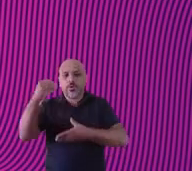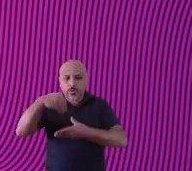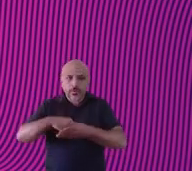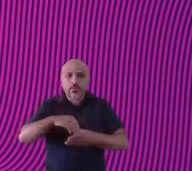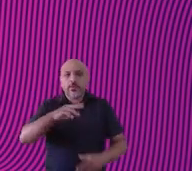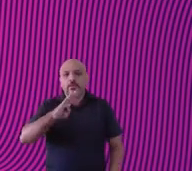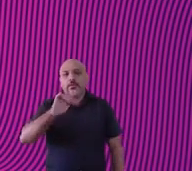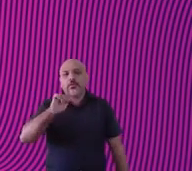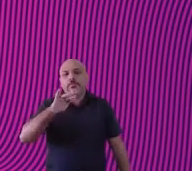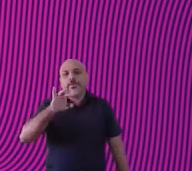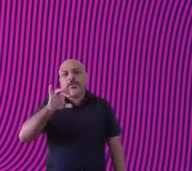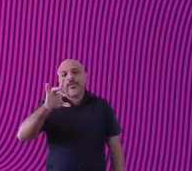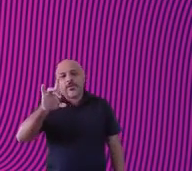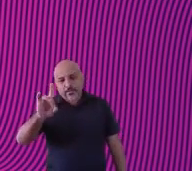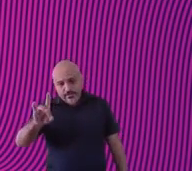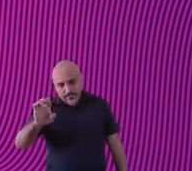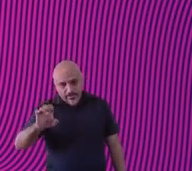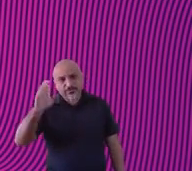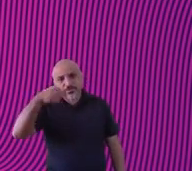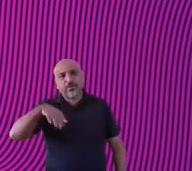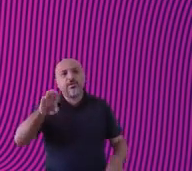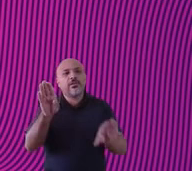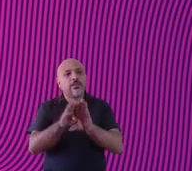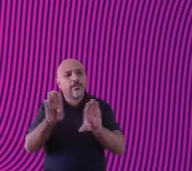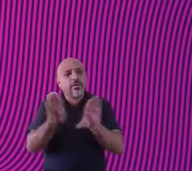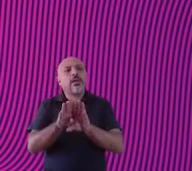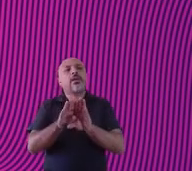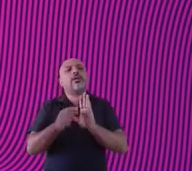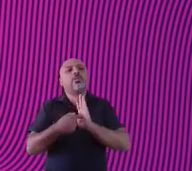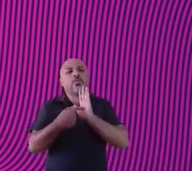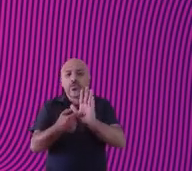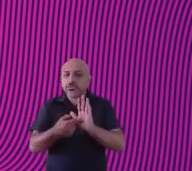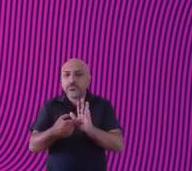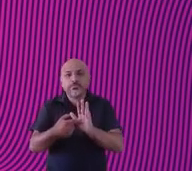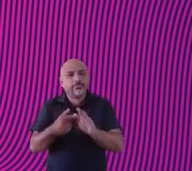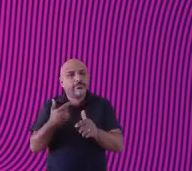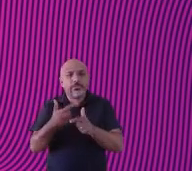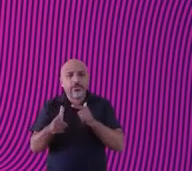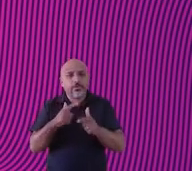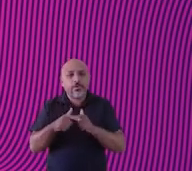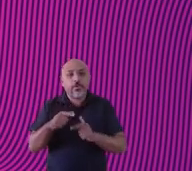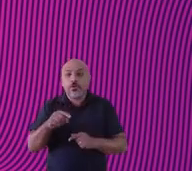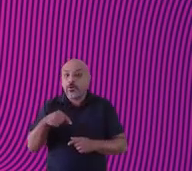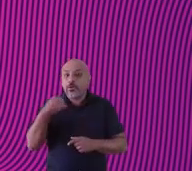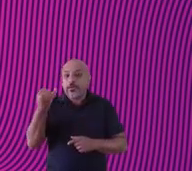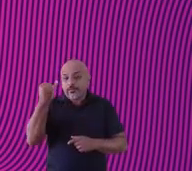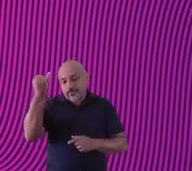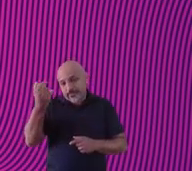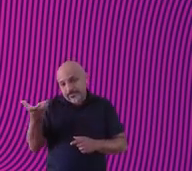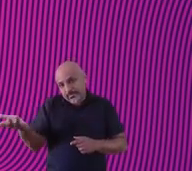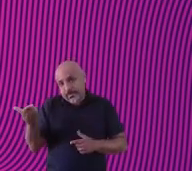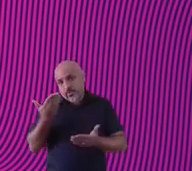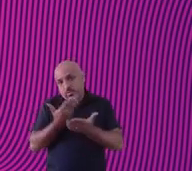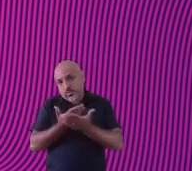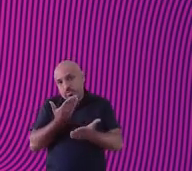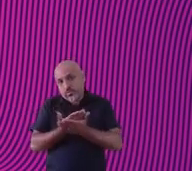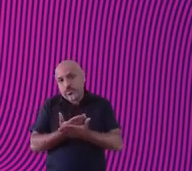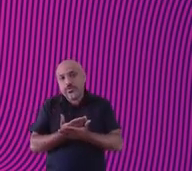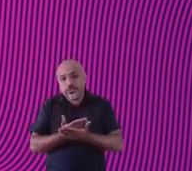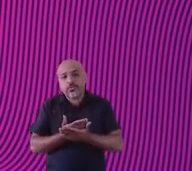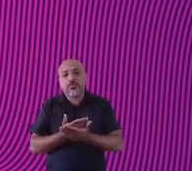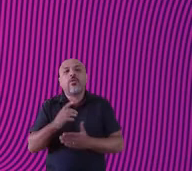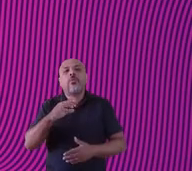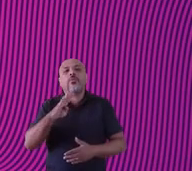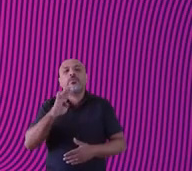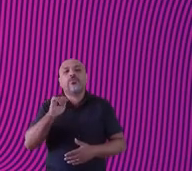bortezomib que também é no condicionamento que morreu na praia o macho promissor é o estudo do sistema combo